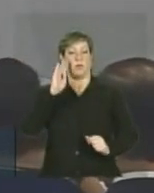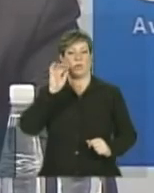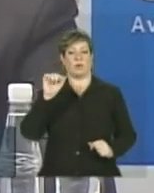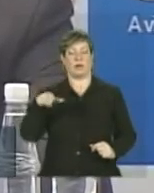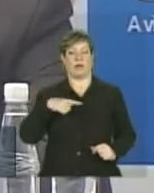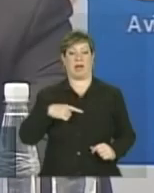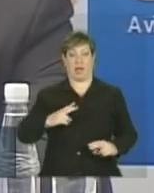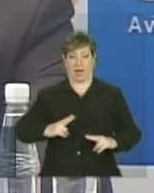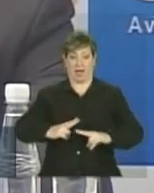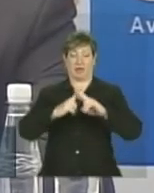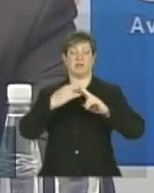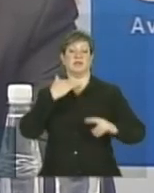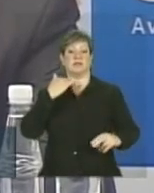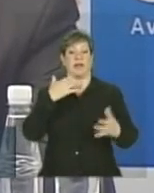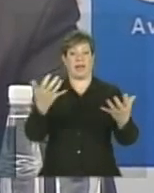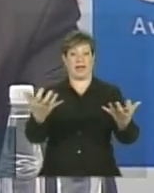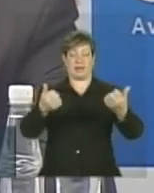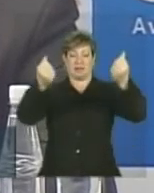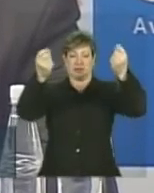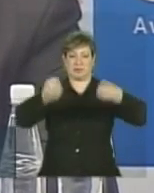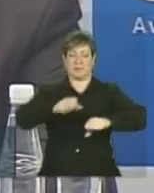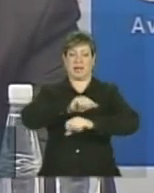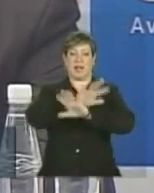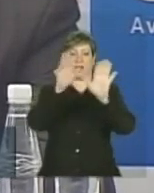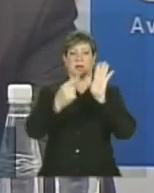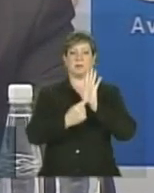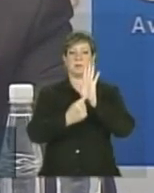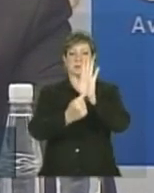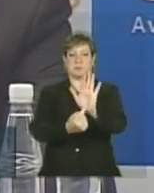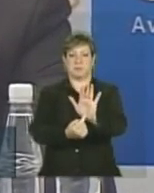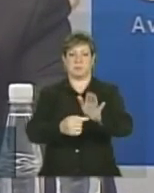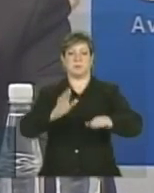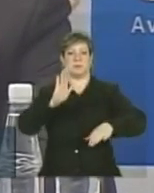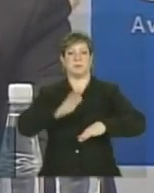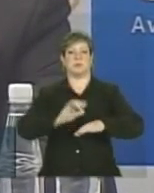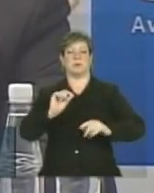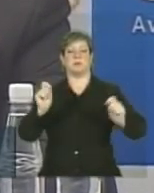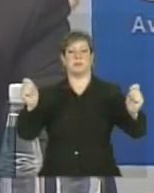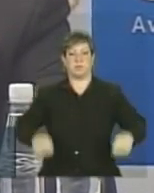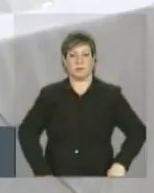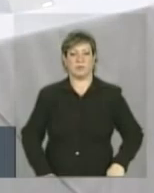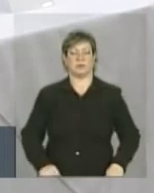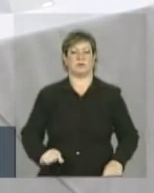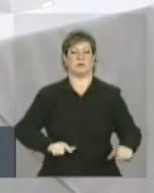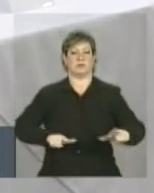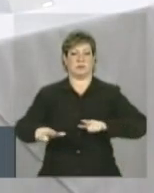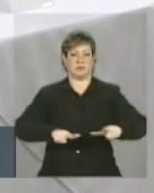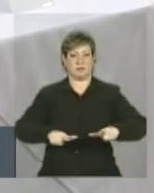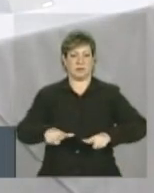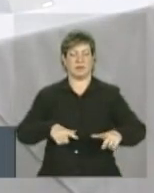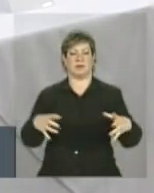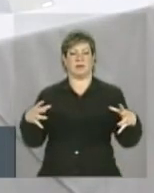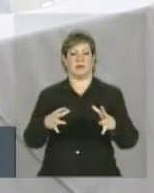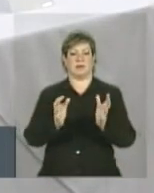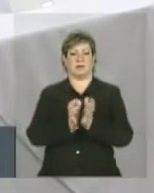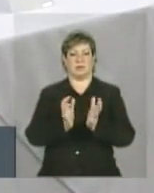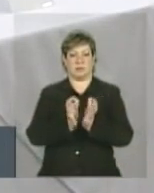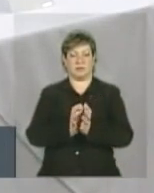mais transparente possível nos seus atos e nas suas atitudes com relação